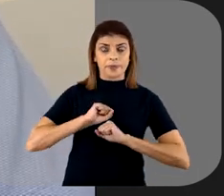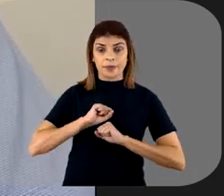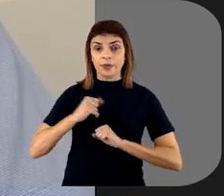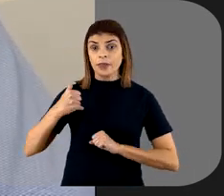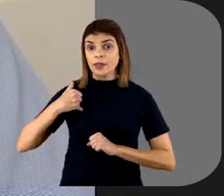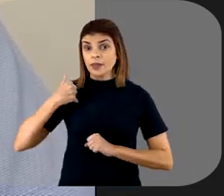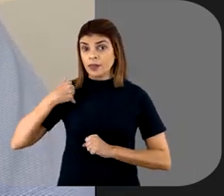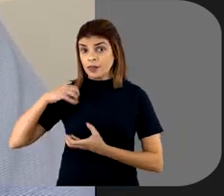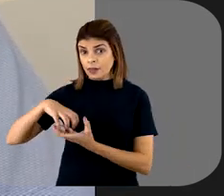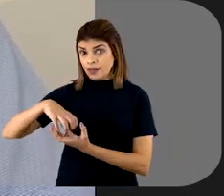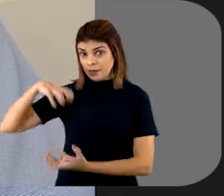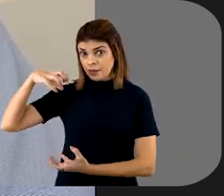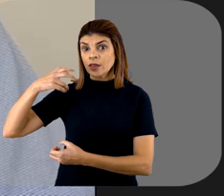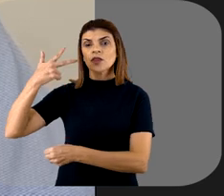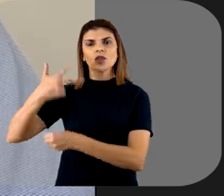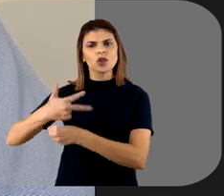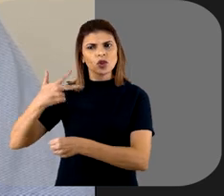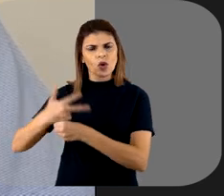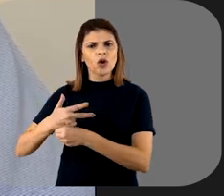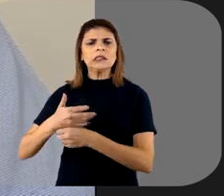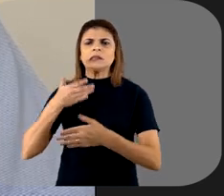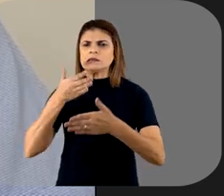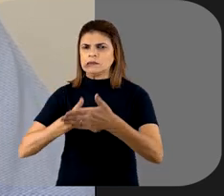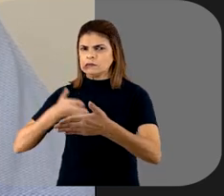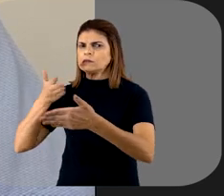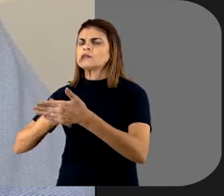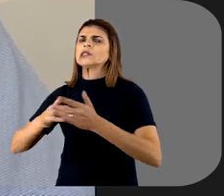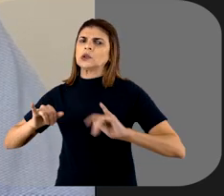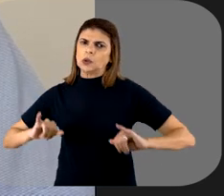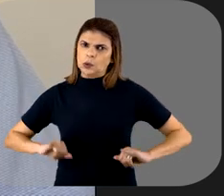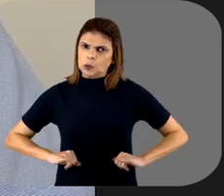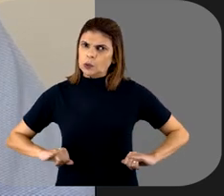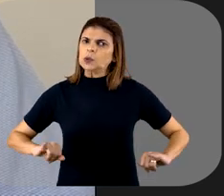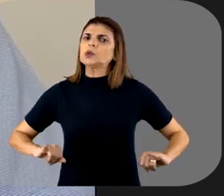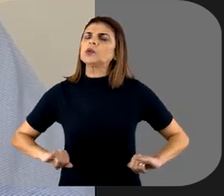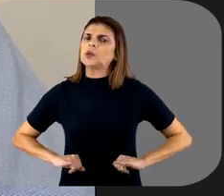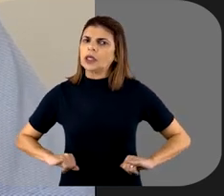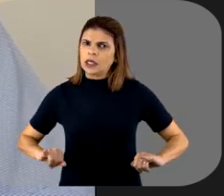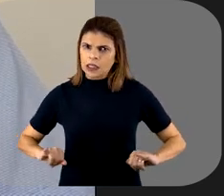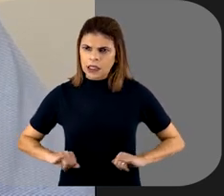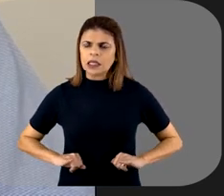os idosos sofreram de uma forma assim bem